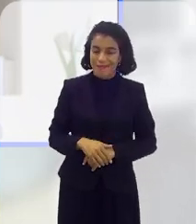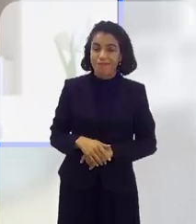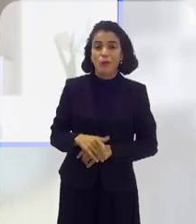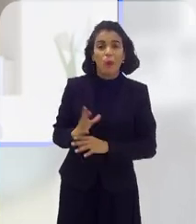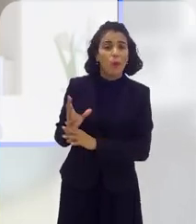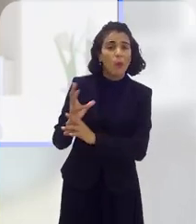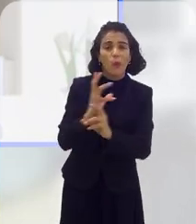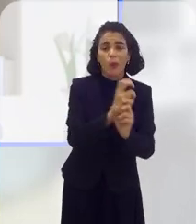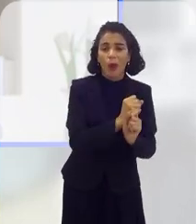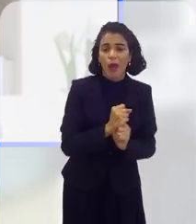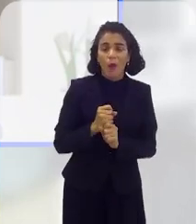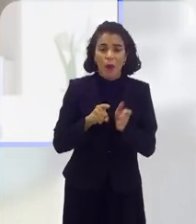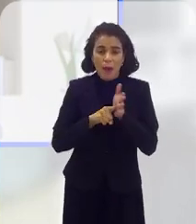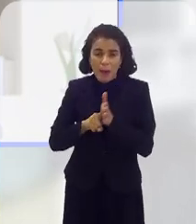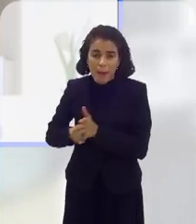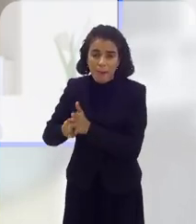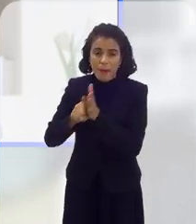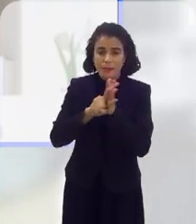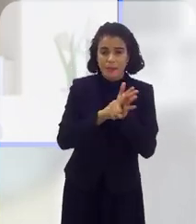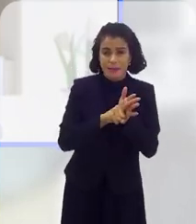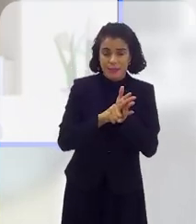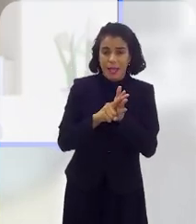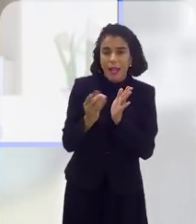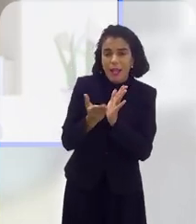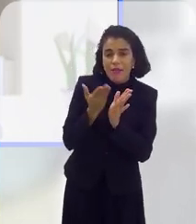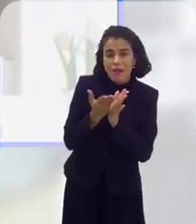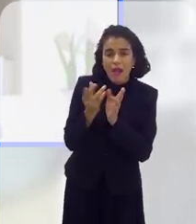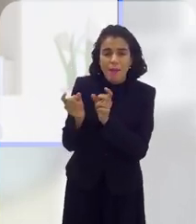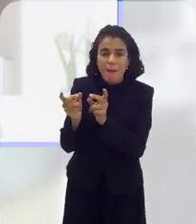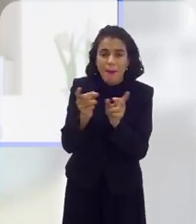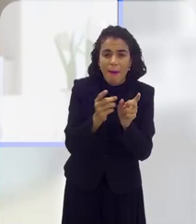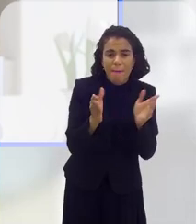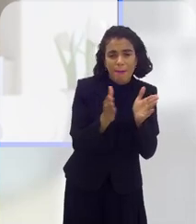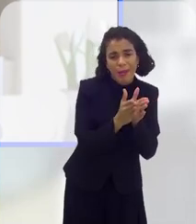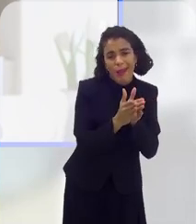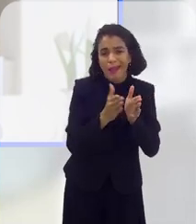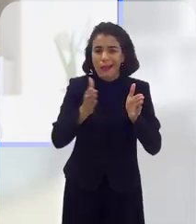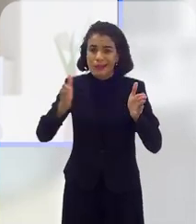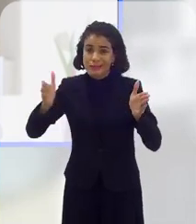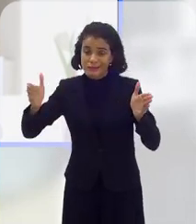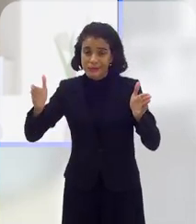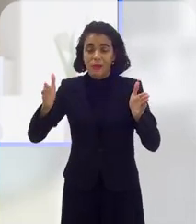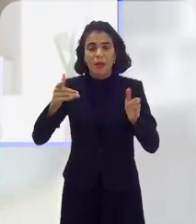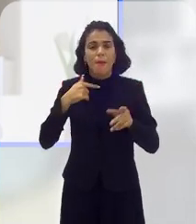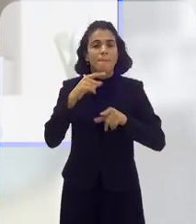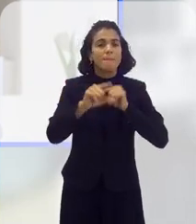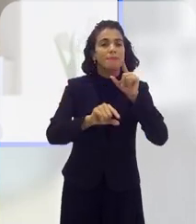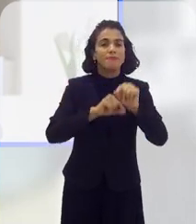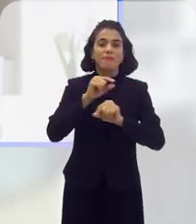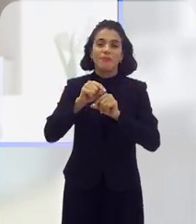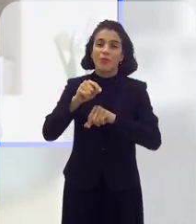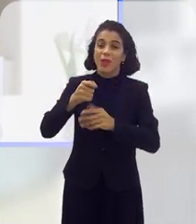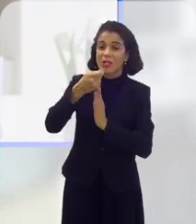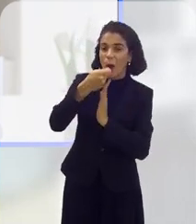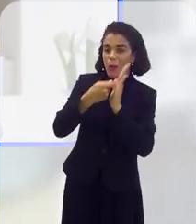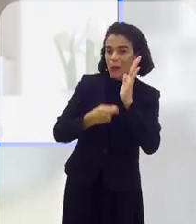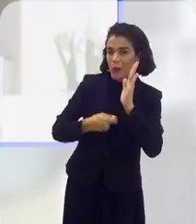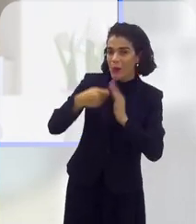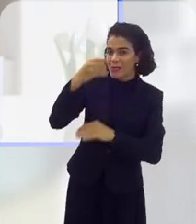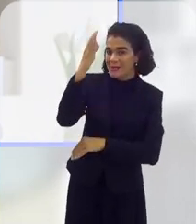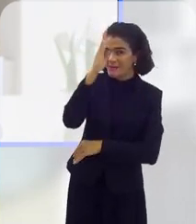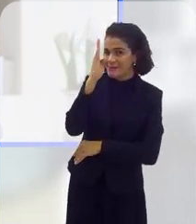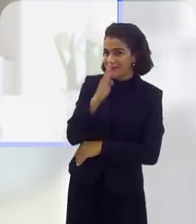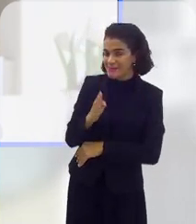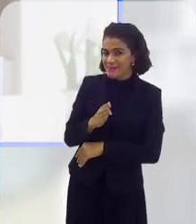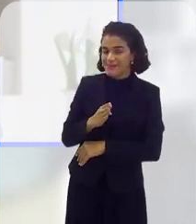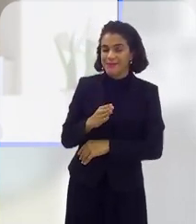importante, uma pesquisa nas pequenas e médias livrarias da cidade apontaram preferência por autores nacionais e de